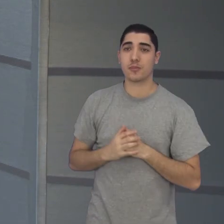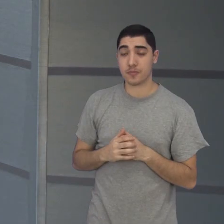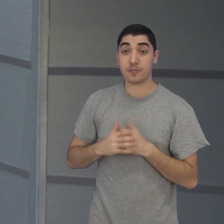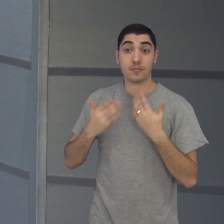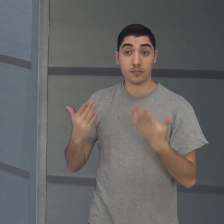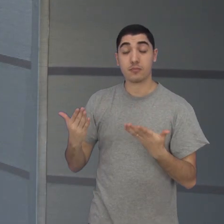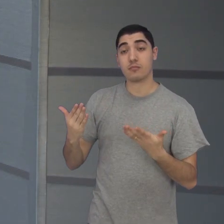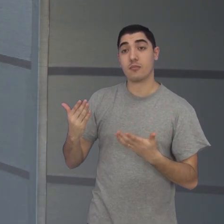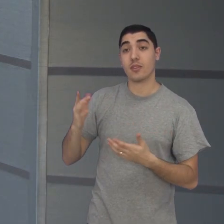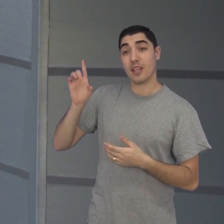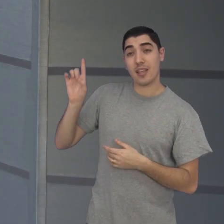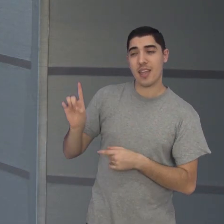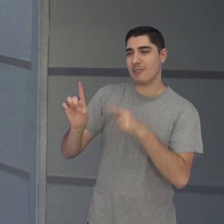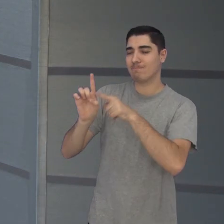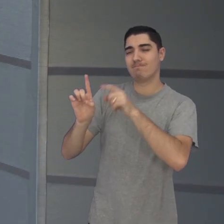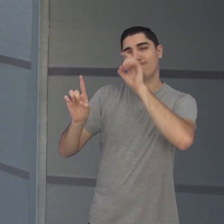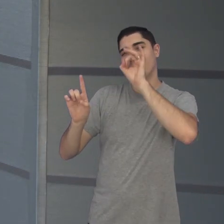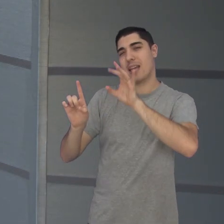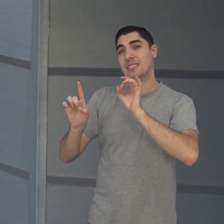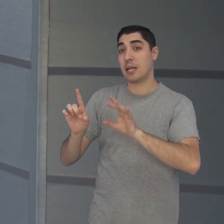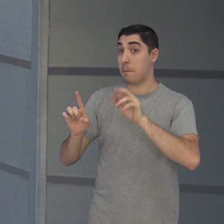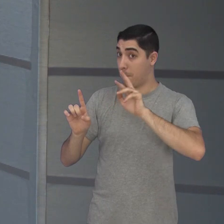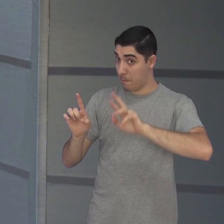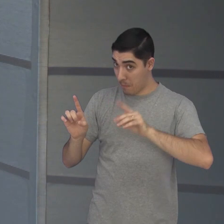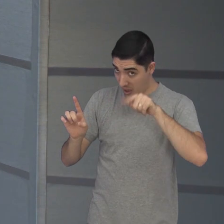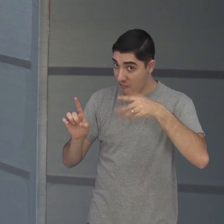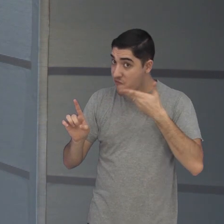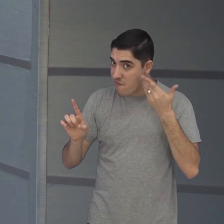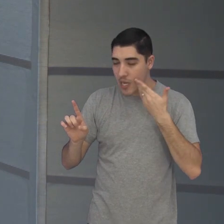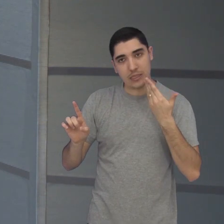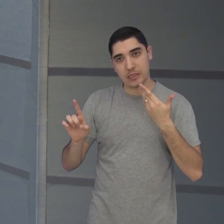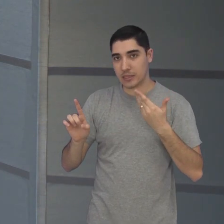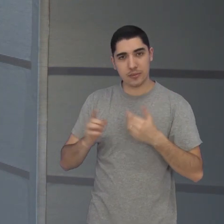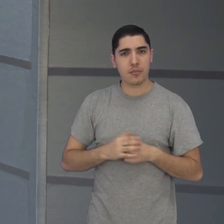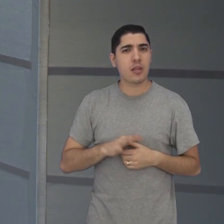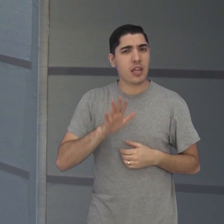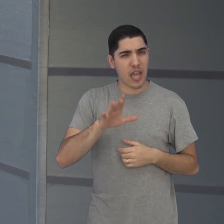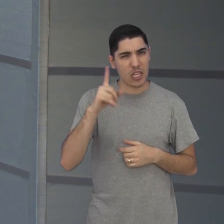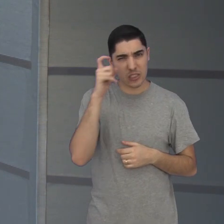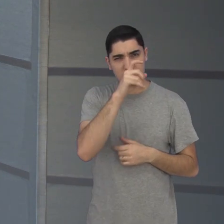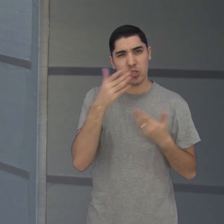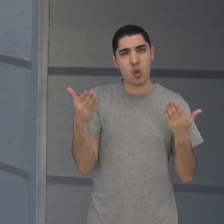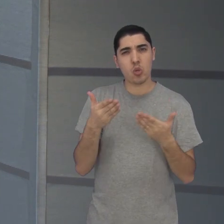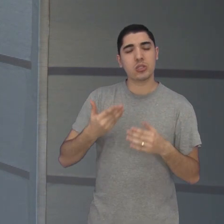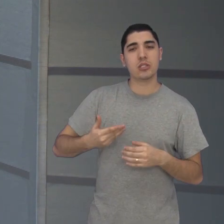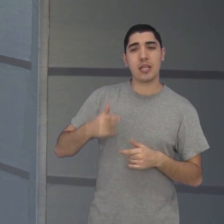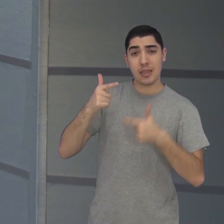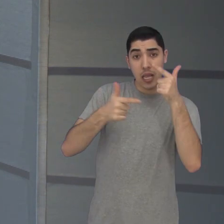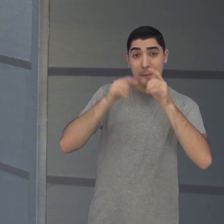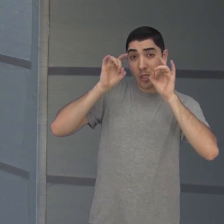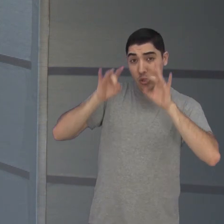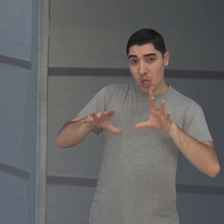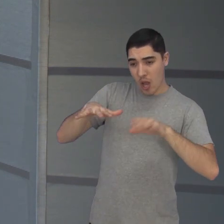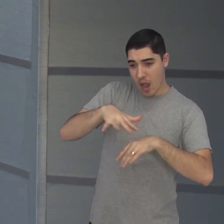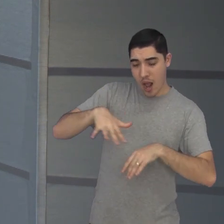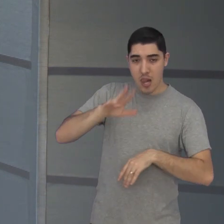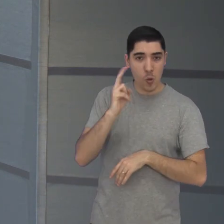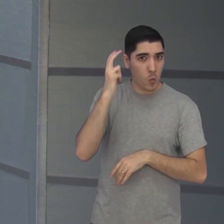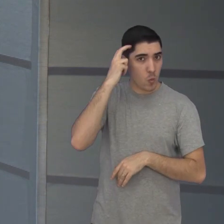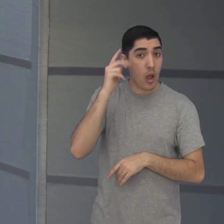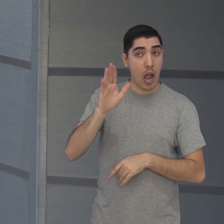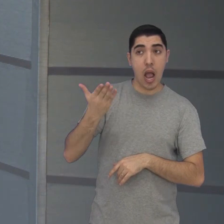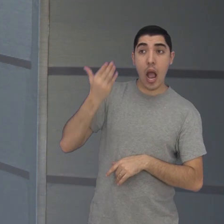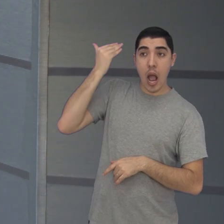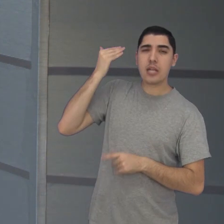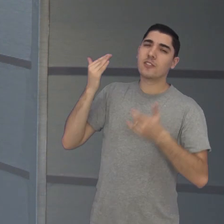cultura, e falar de uma pessoa tão querida, às vezes, não é tão fácil. É difícil ver de cultura hoje, mano. Até na época era